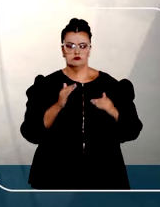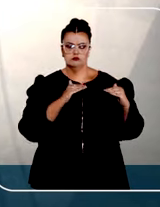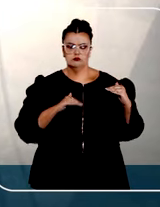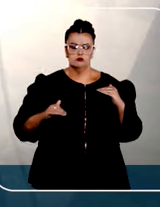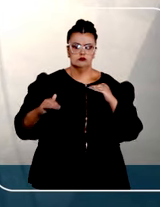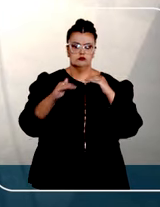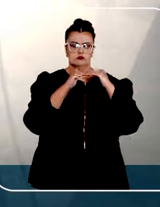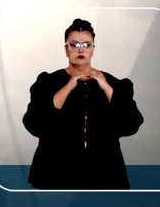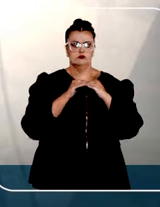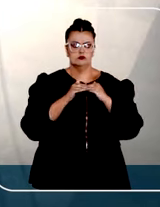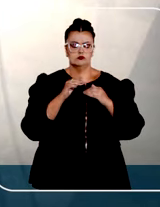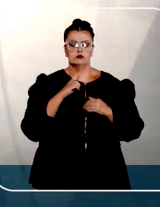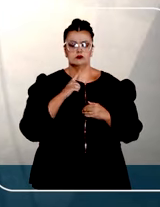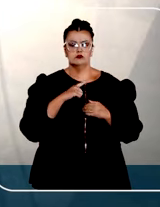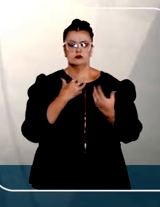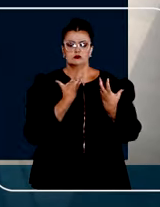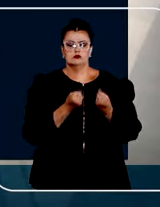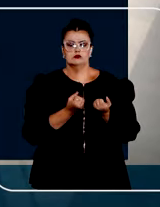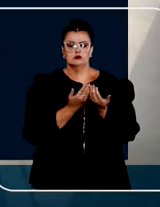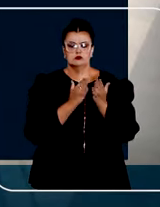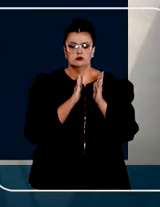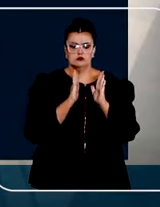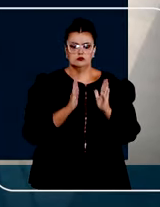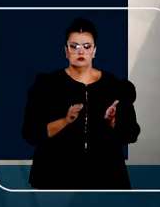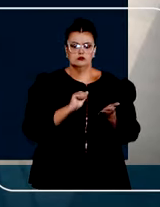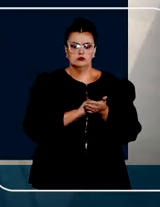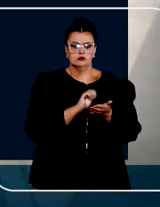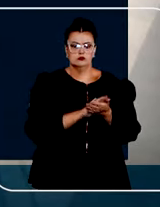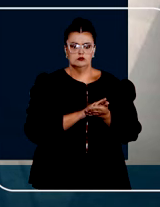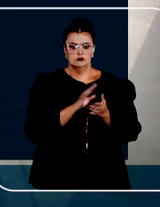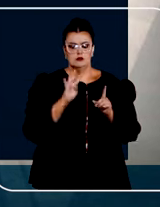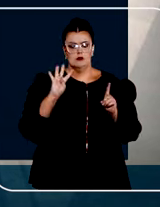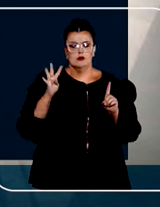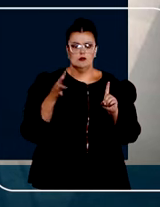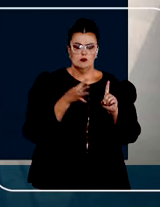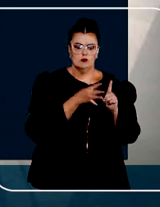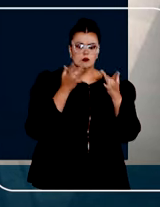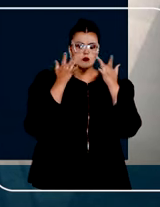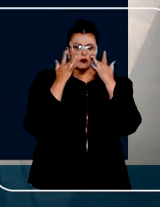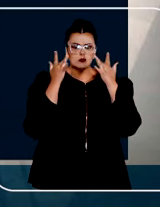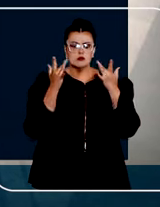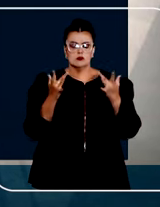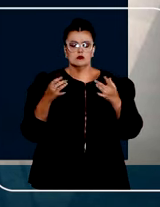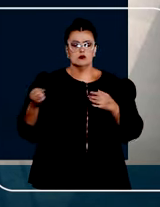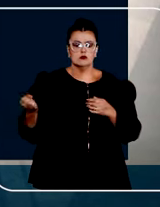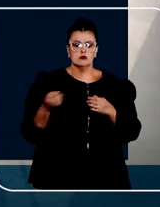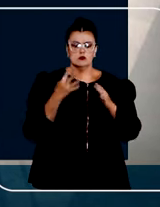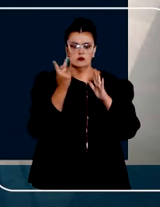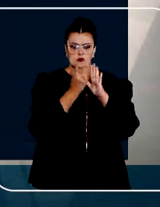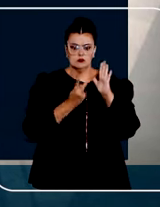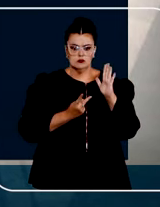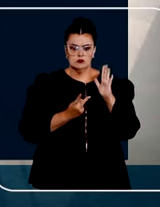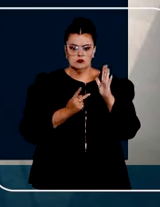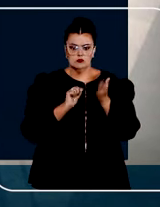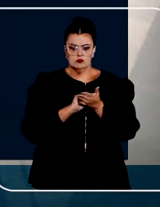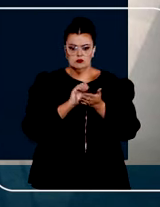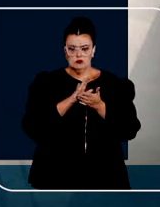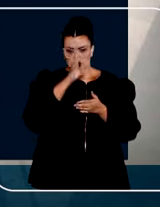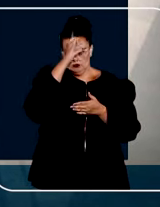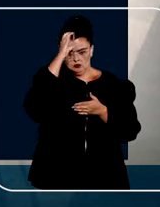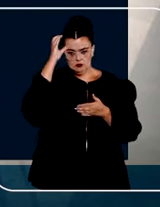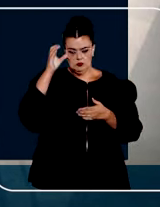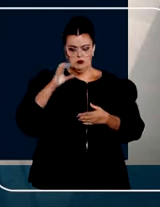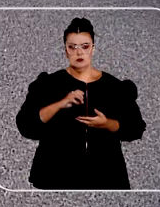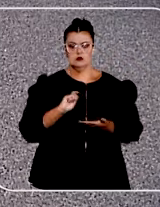unanimidade o colegi deu provimento ao recurso e determinou a intimação da devedora para apresentação de um novo plano a ser submetida